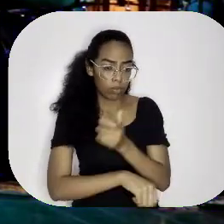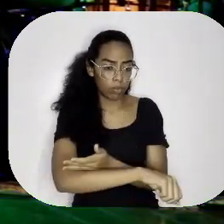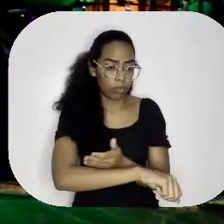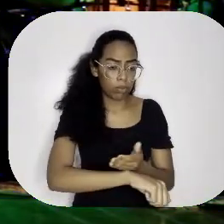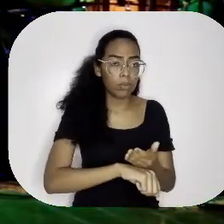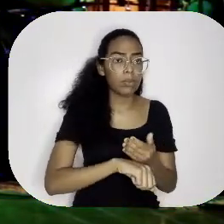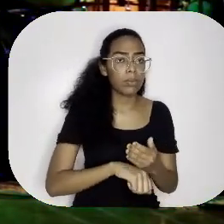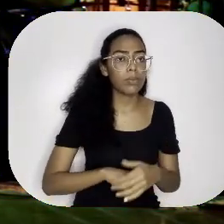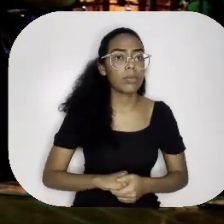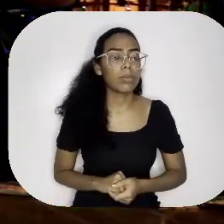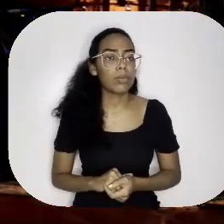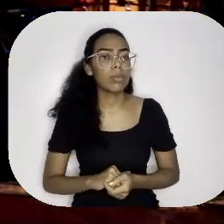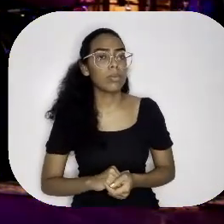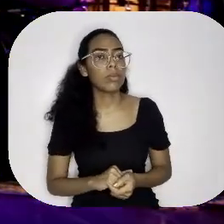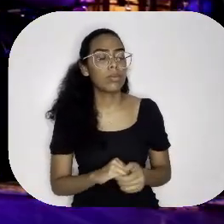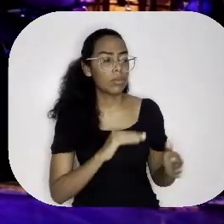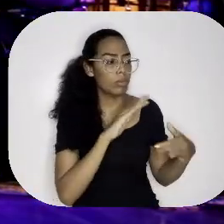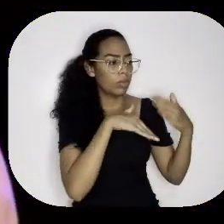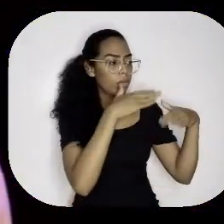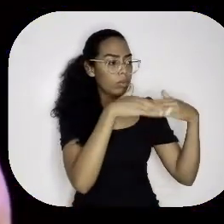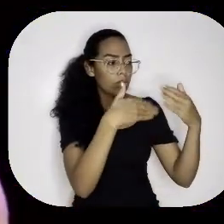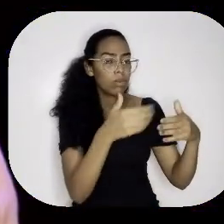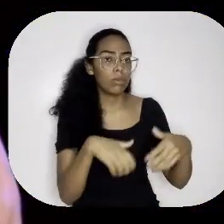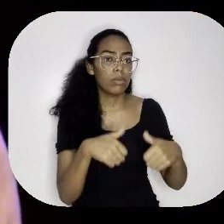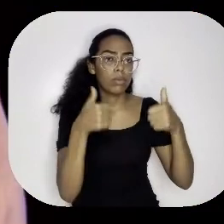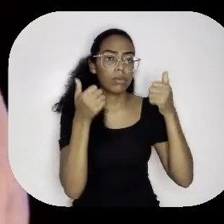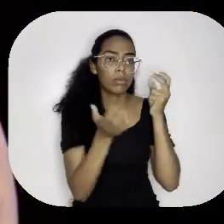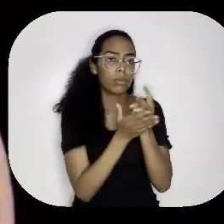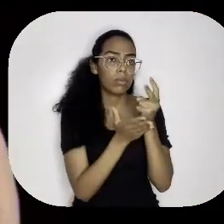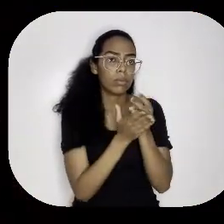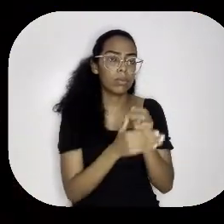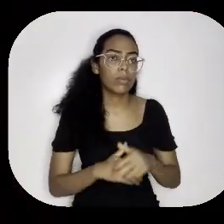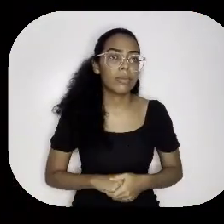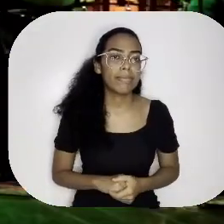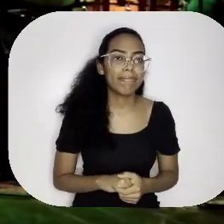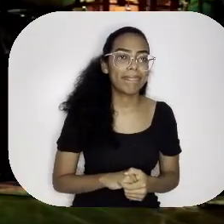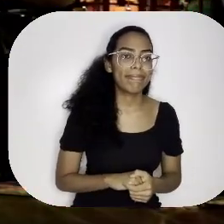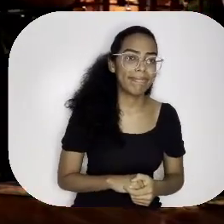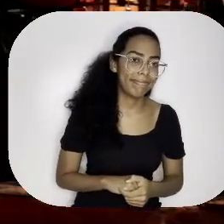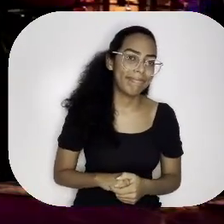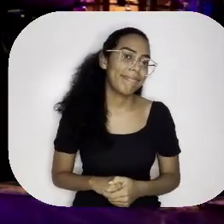banto de bandeira branca pra evoluir e sempre